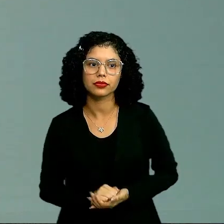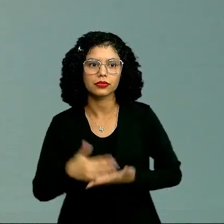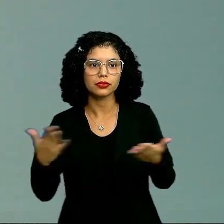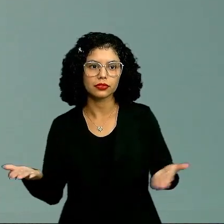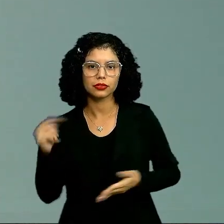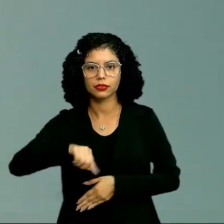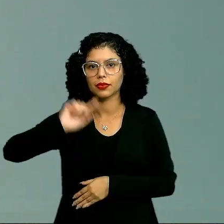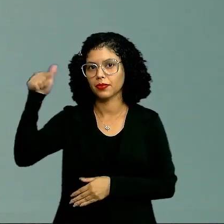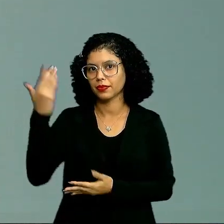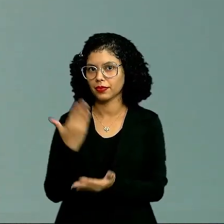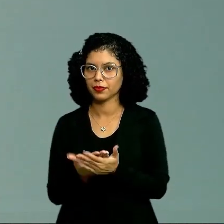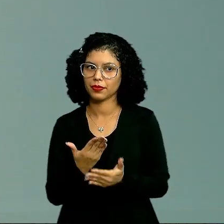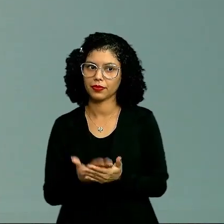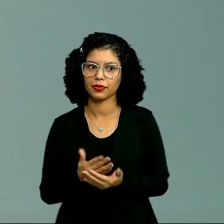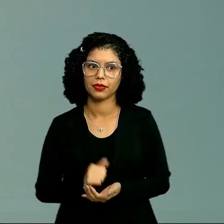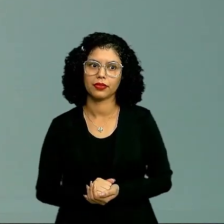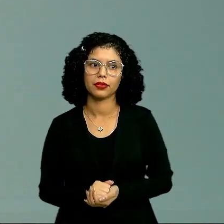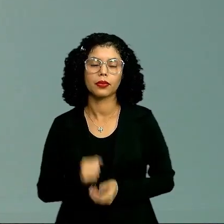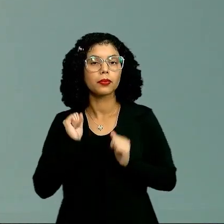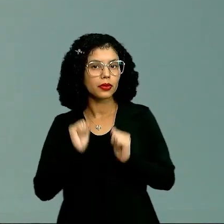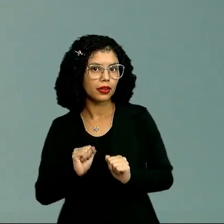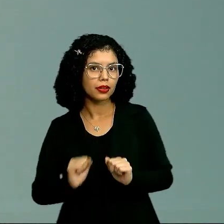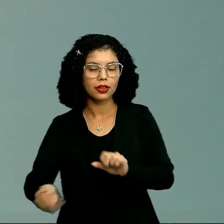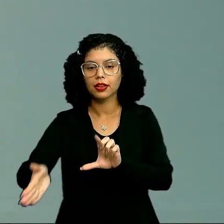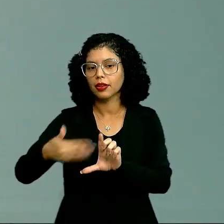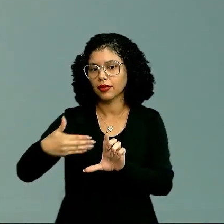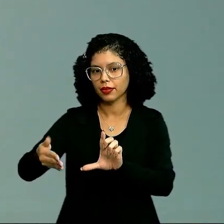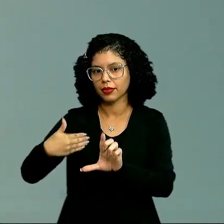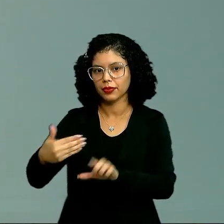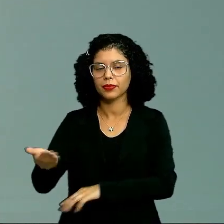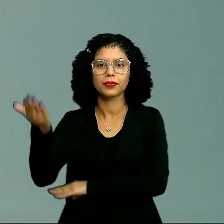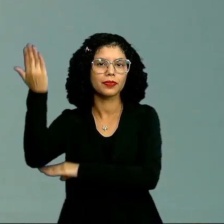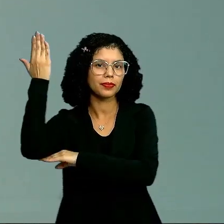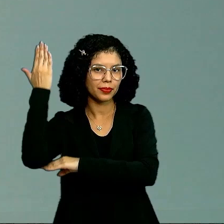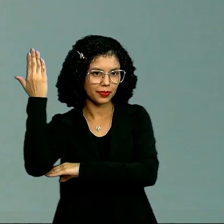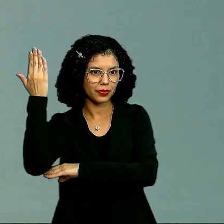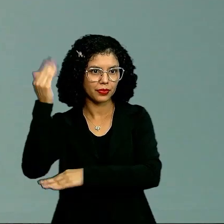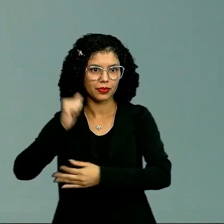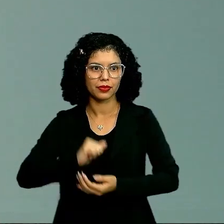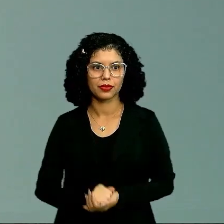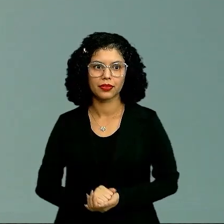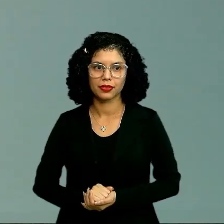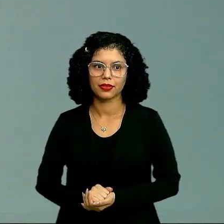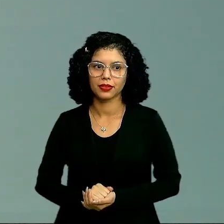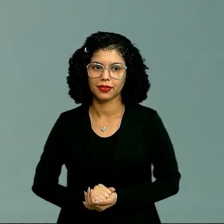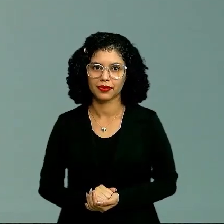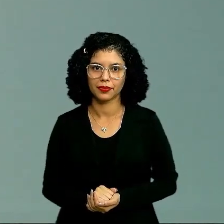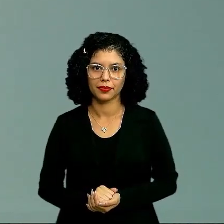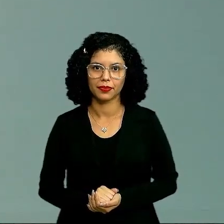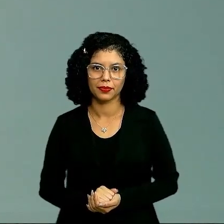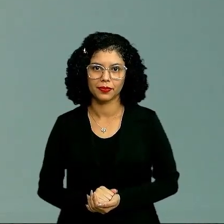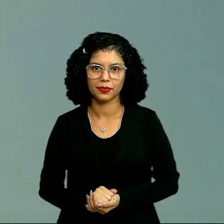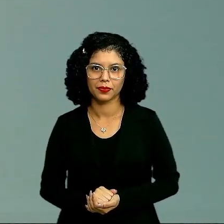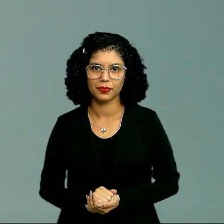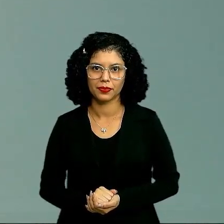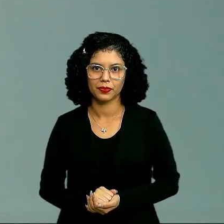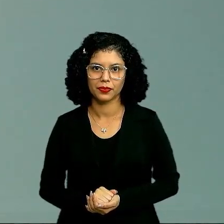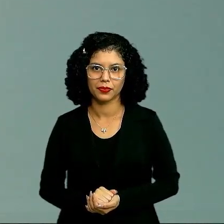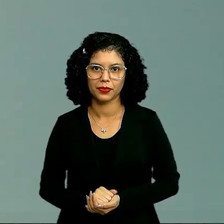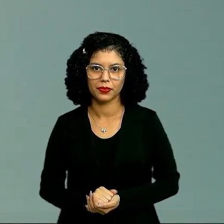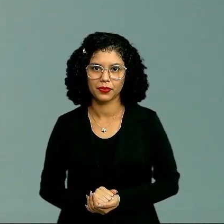Então, para essas e outras aulas, você pode acessar as nossas plataformas digitais.